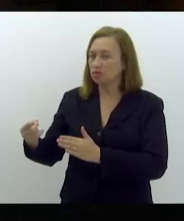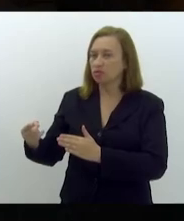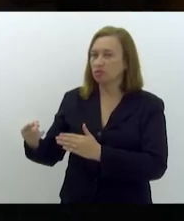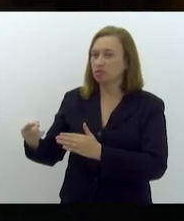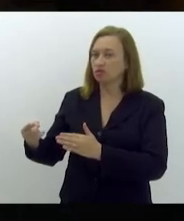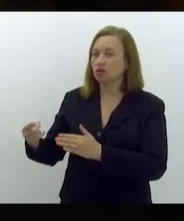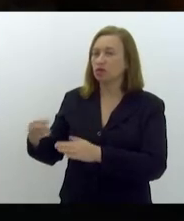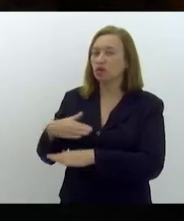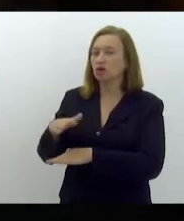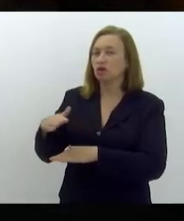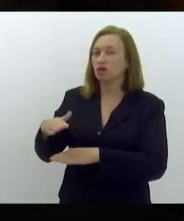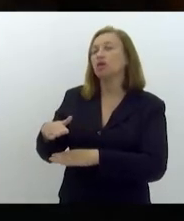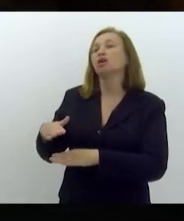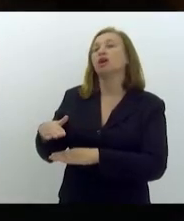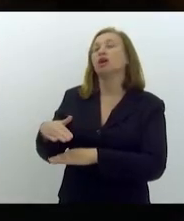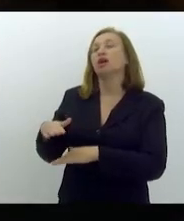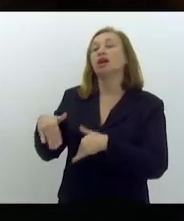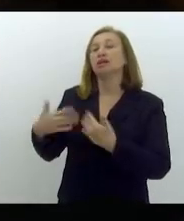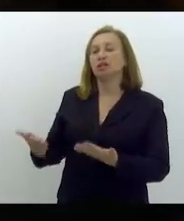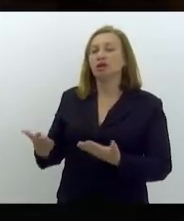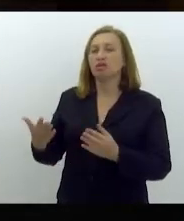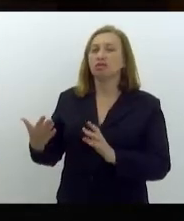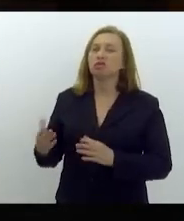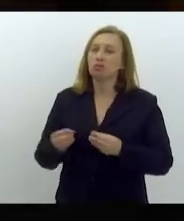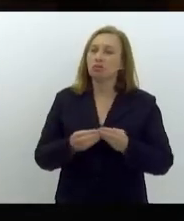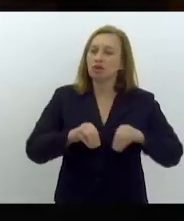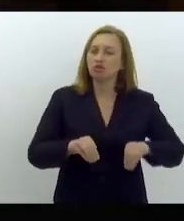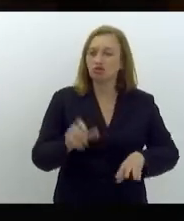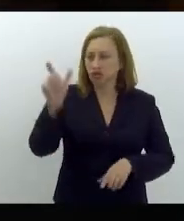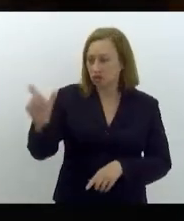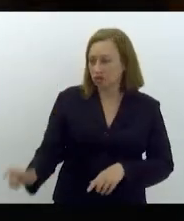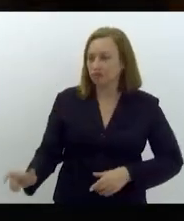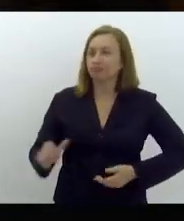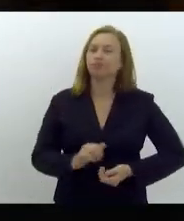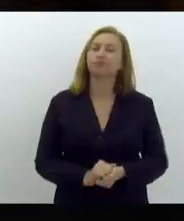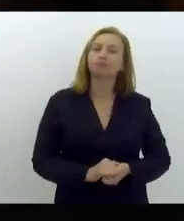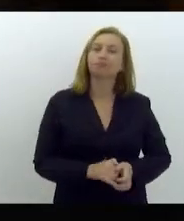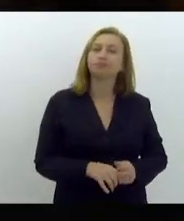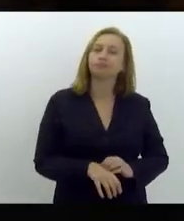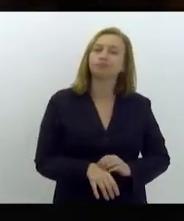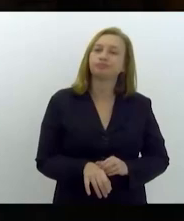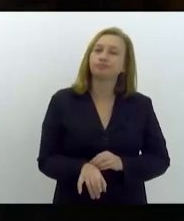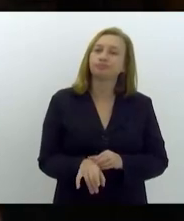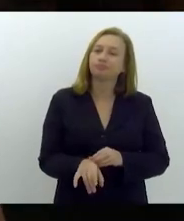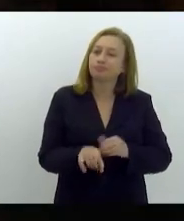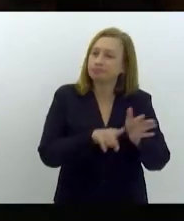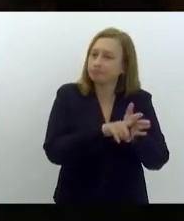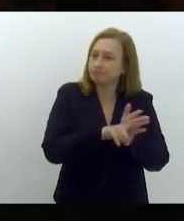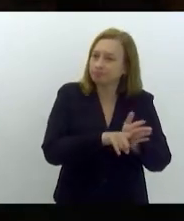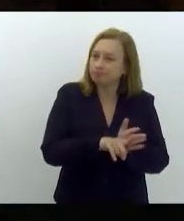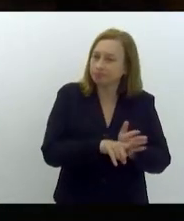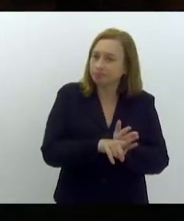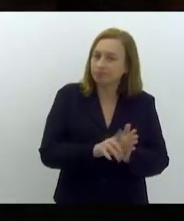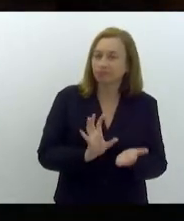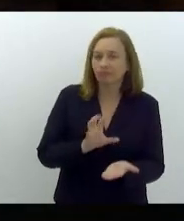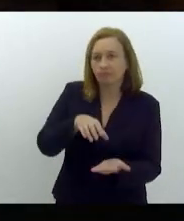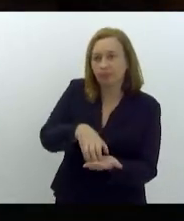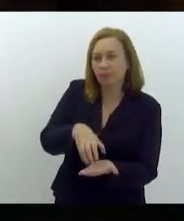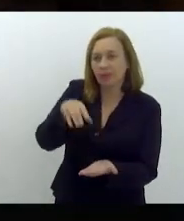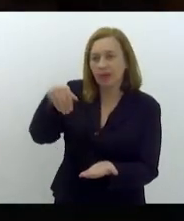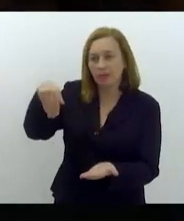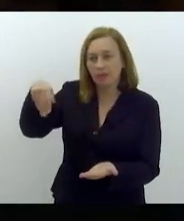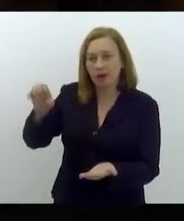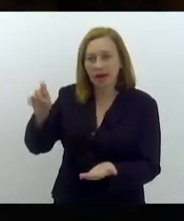então isso tem reflexo na vida dessa pessoa e aí tem uma pesquisa na Maré da redes da Maré